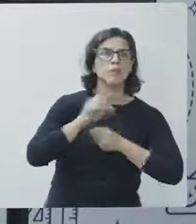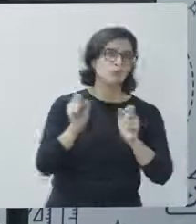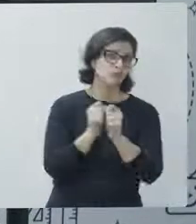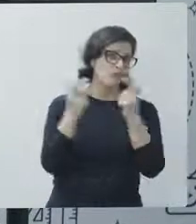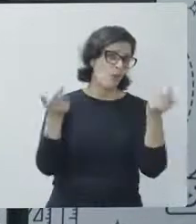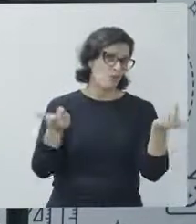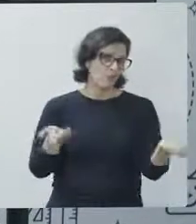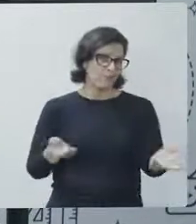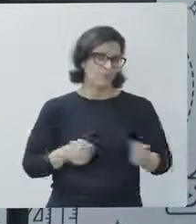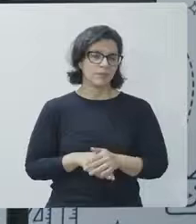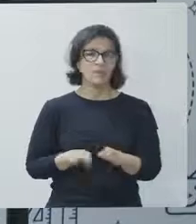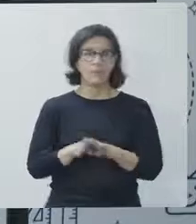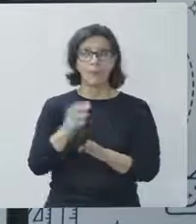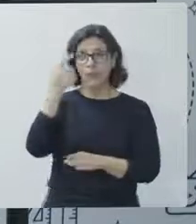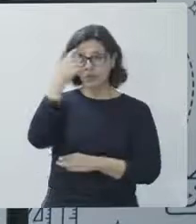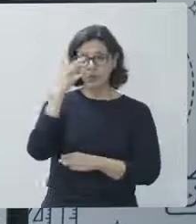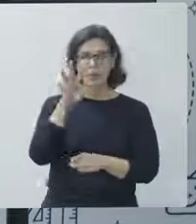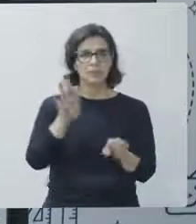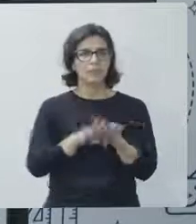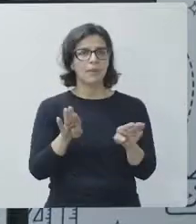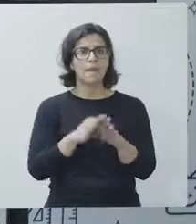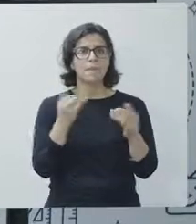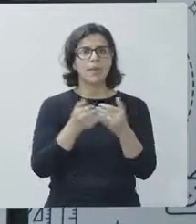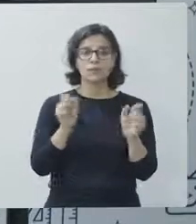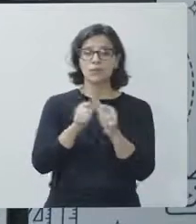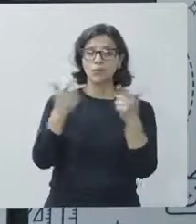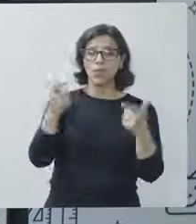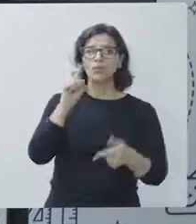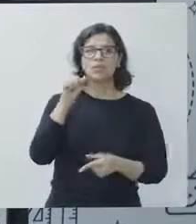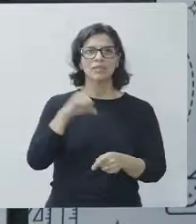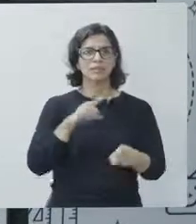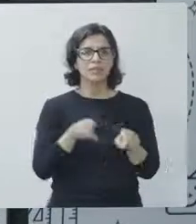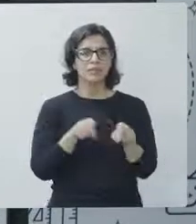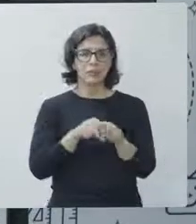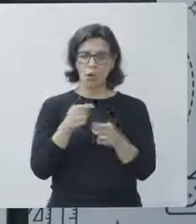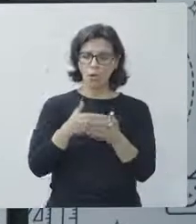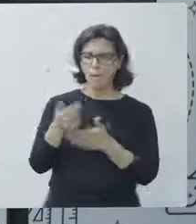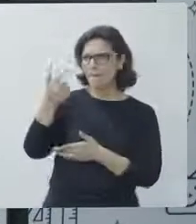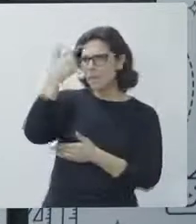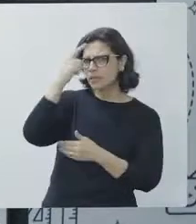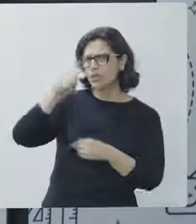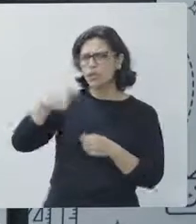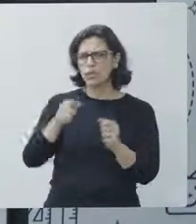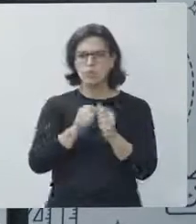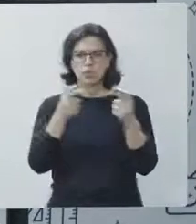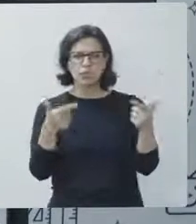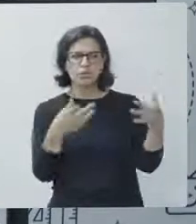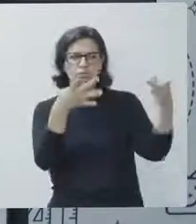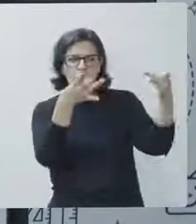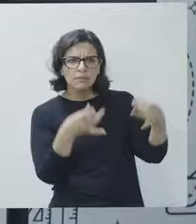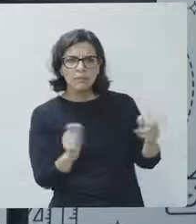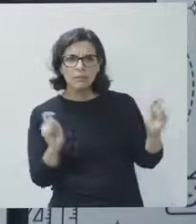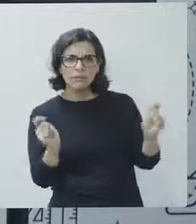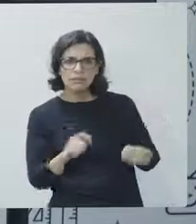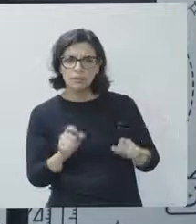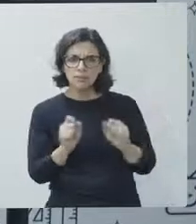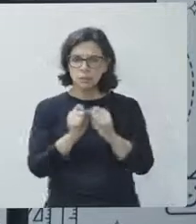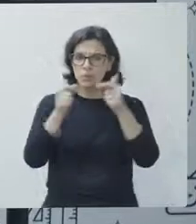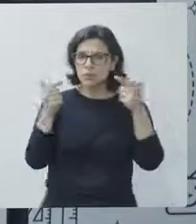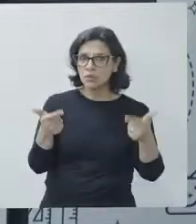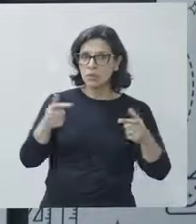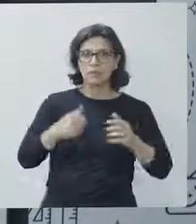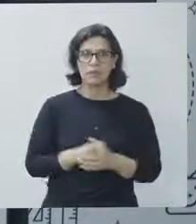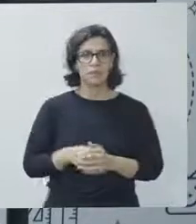Foi sorte, você pensou ali, teve aquele seu dia de sorte. Quando a gente começa a pensar nessas pequenas coisas de